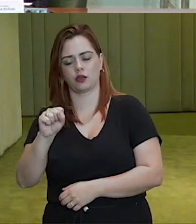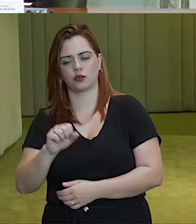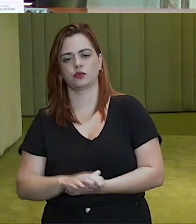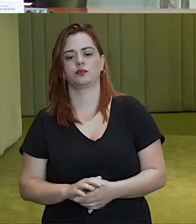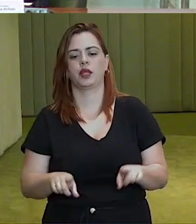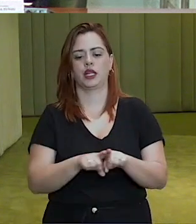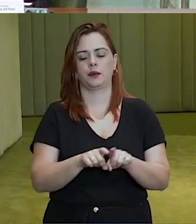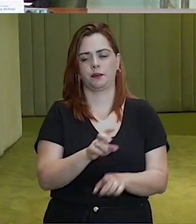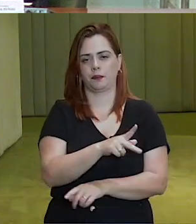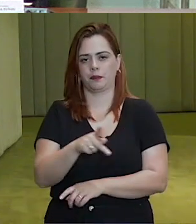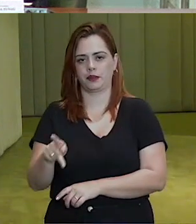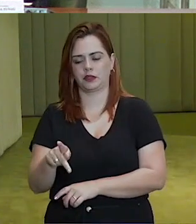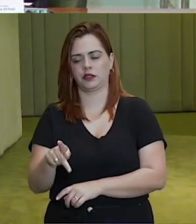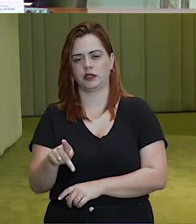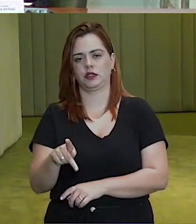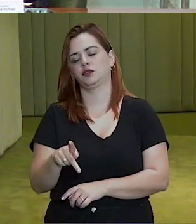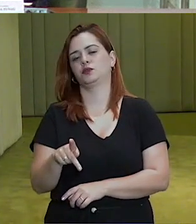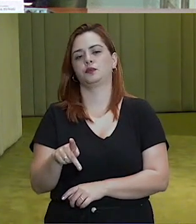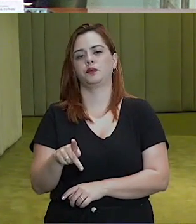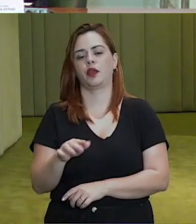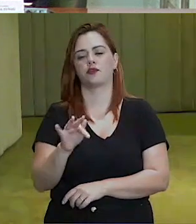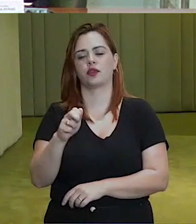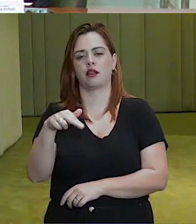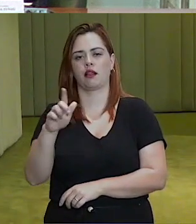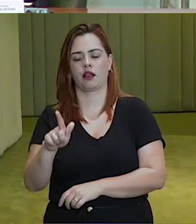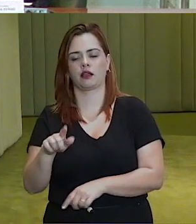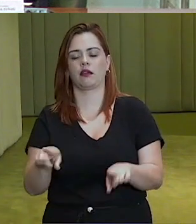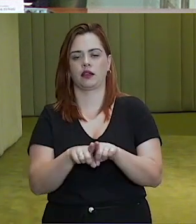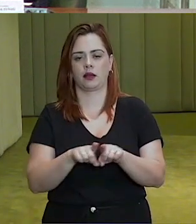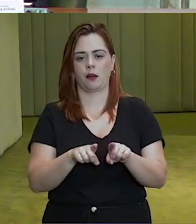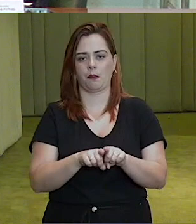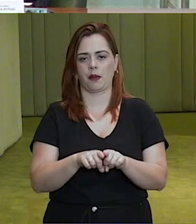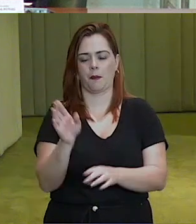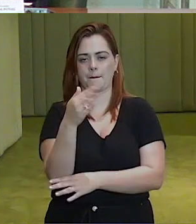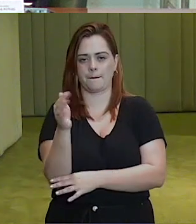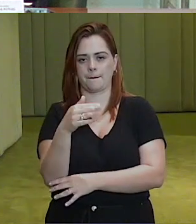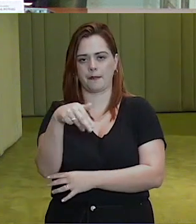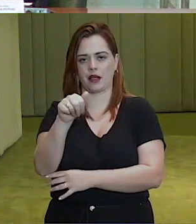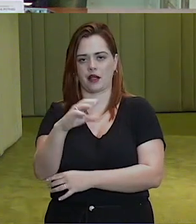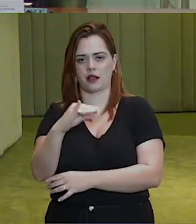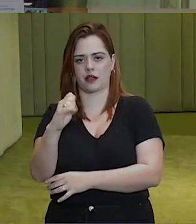senhora presidente da Fundação Alexandre de Gusmão, embaixadora Márcia Loureiro,